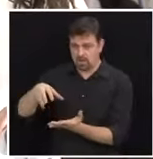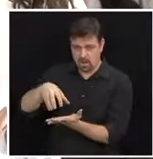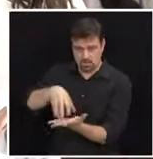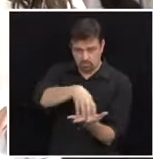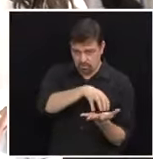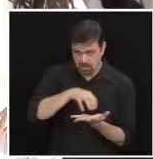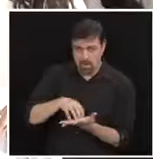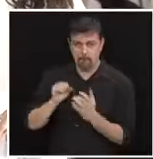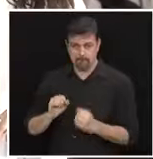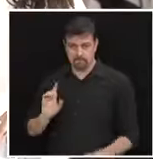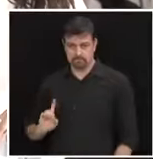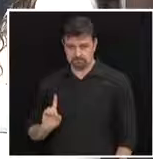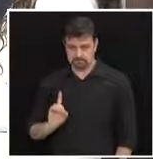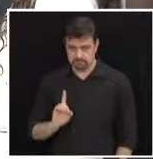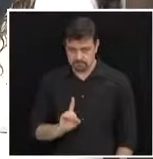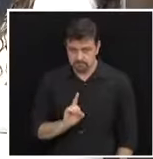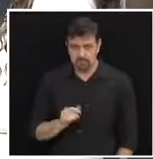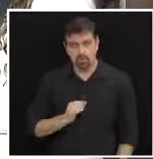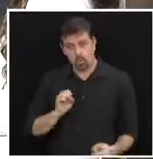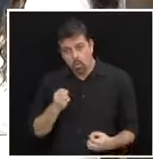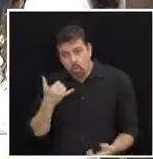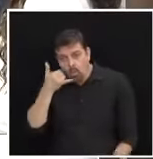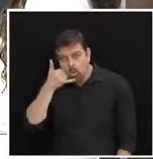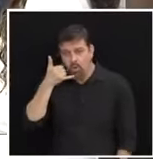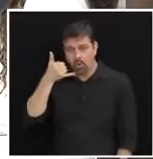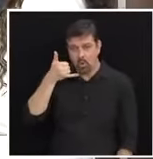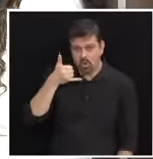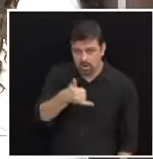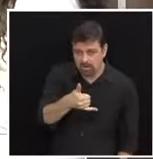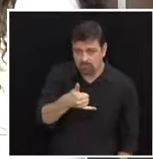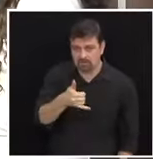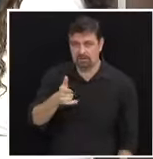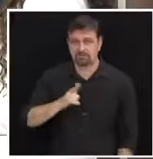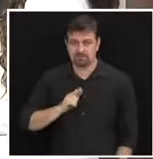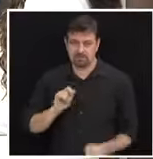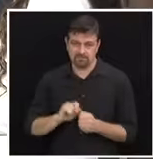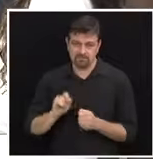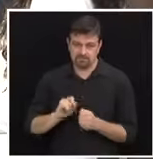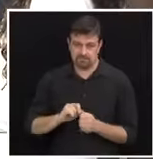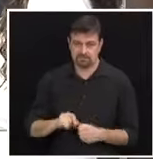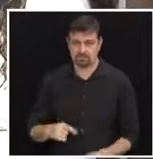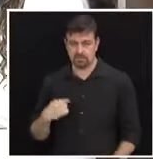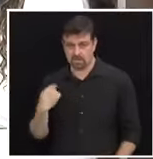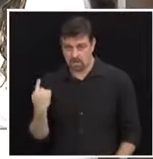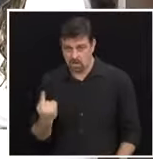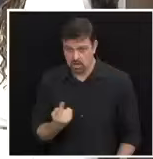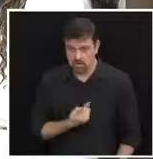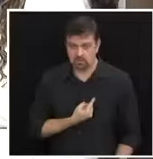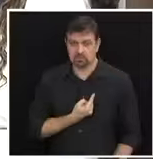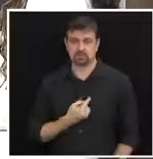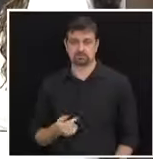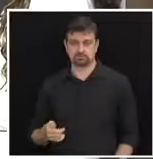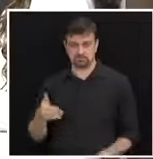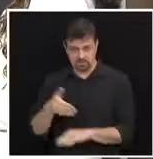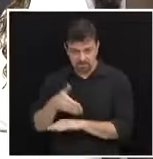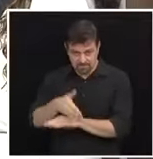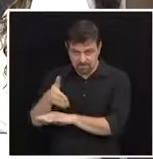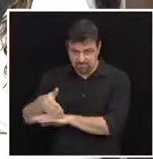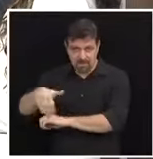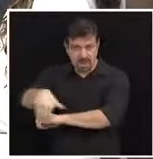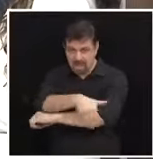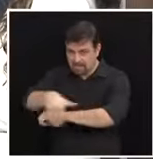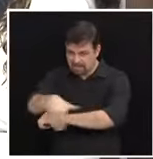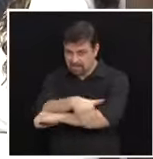pode ir ou telefonar, né, entrar em contato e a gente faz. No nosso caso da instituição, além de a gente estar na rua